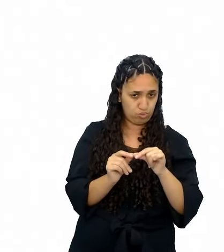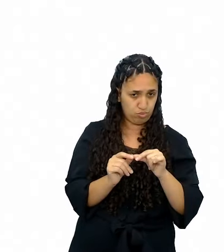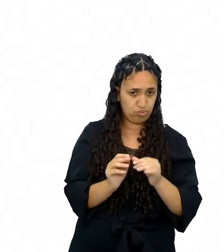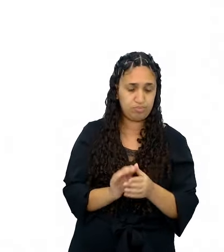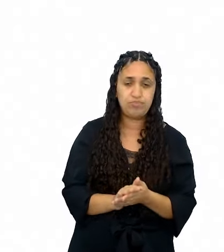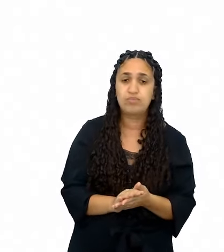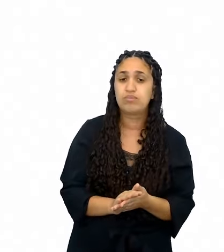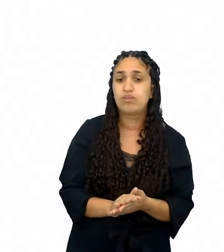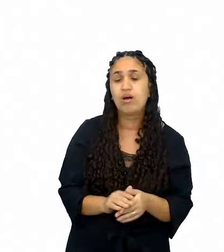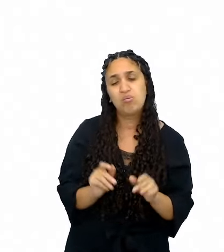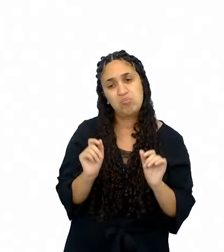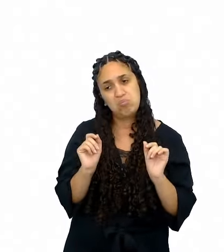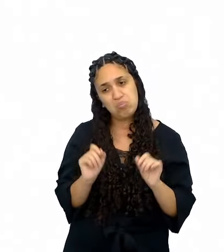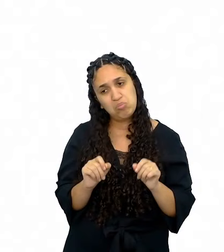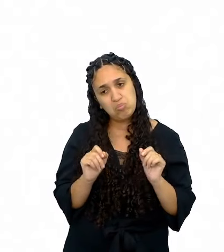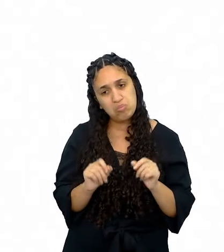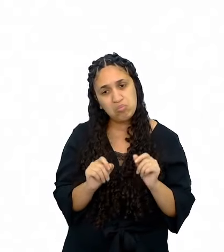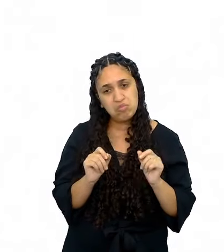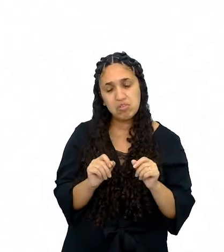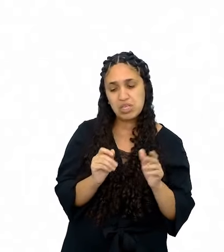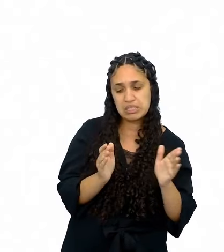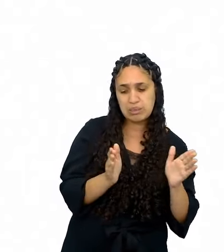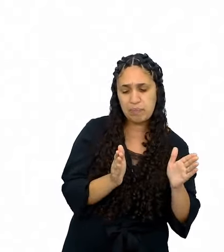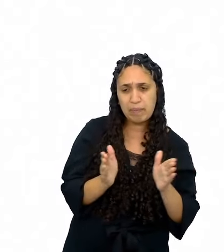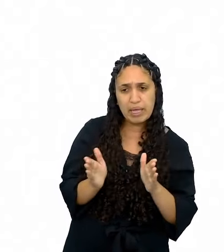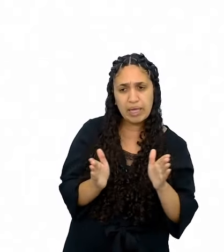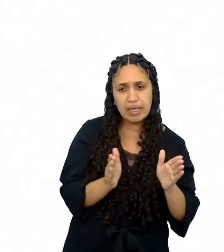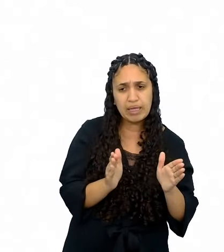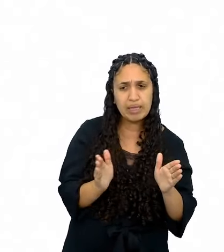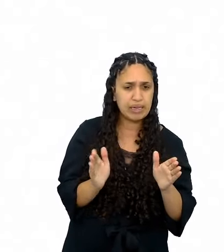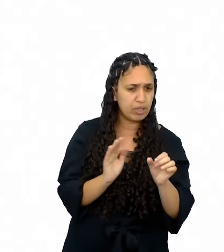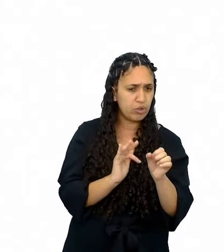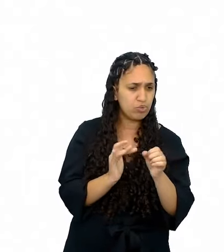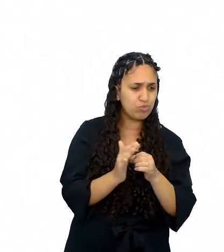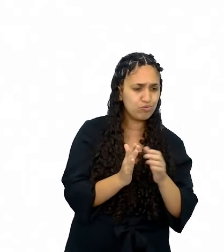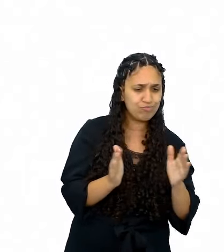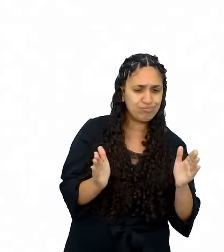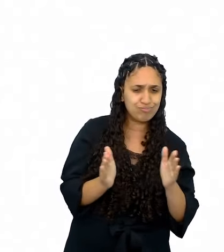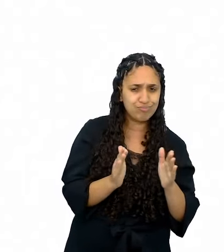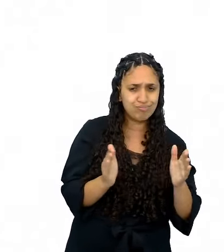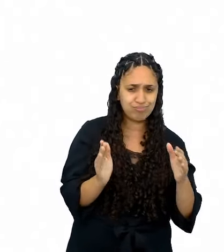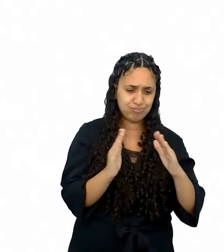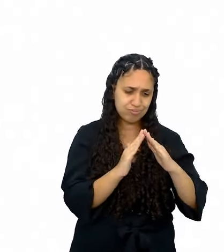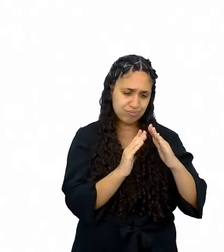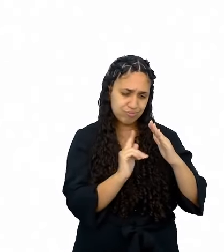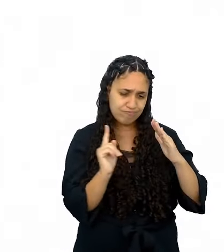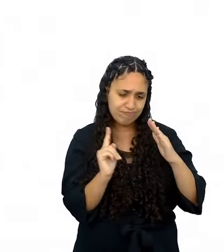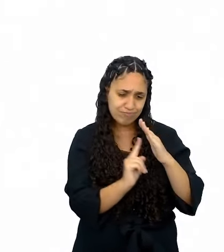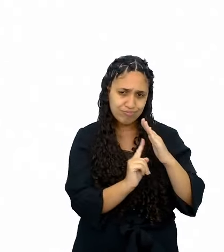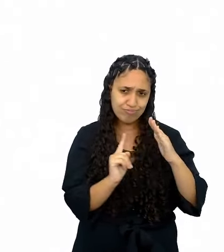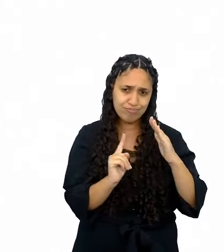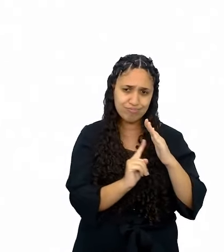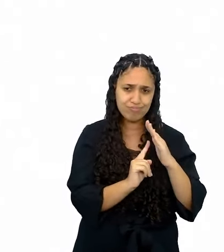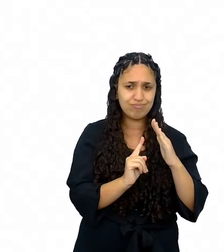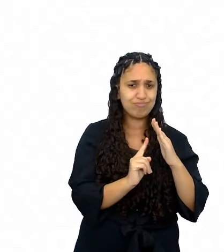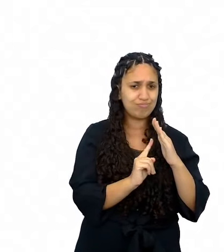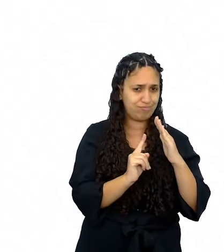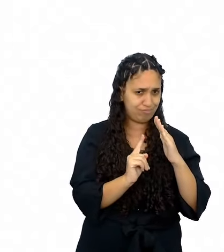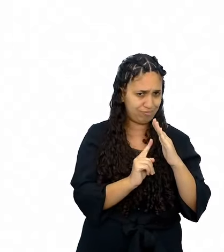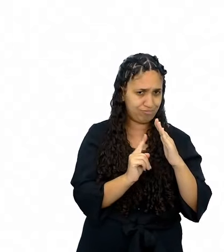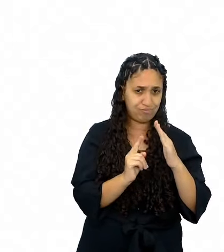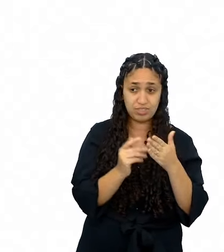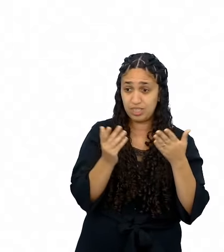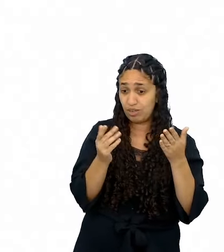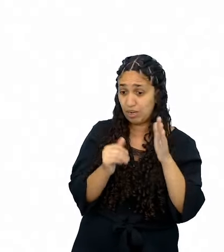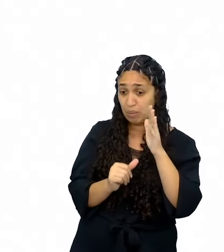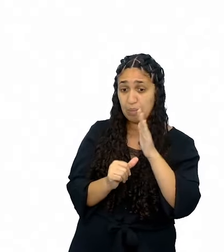da pandemia, né, seja a primeira vez que os estudantes estarão diante da produção desse gênero. Aqui será